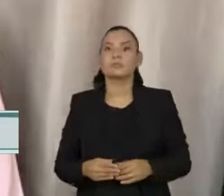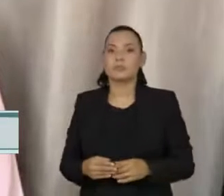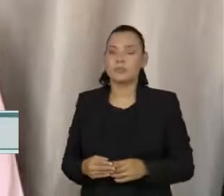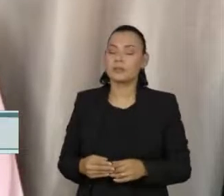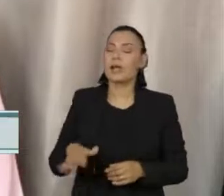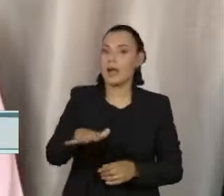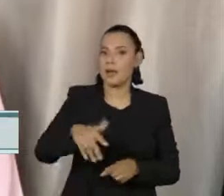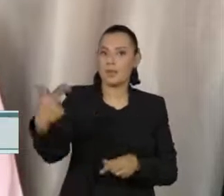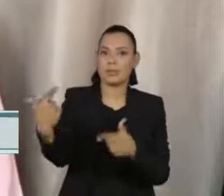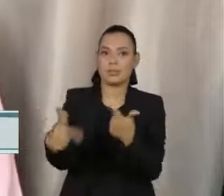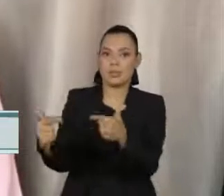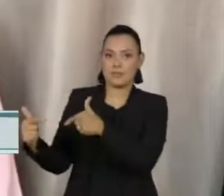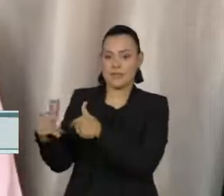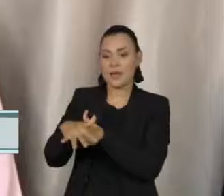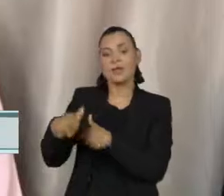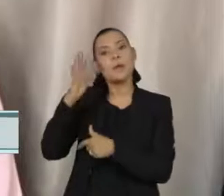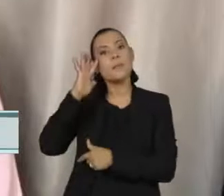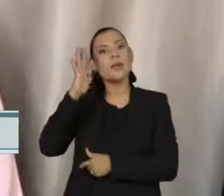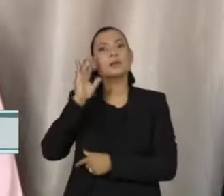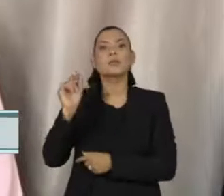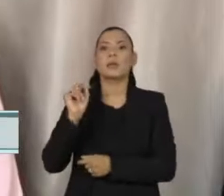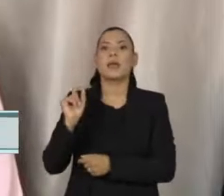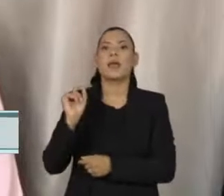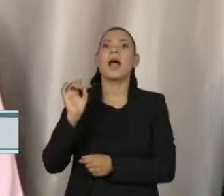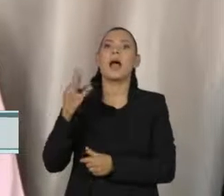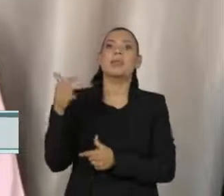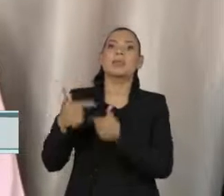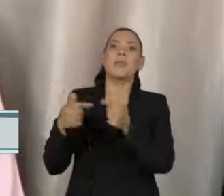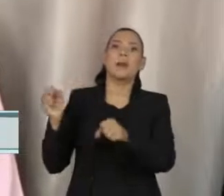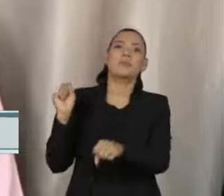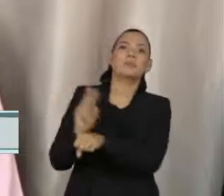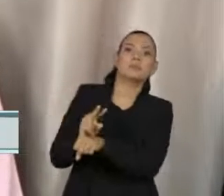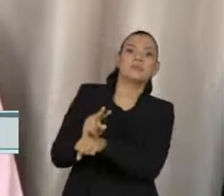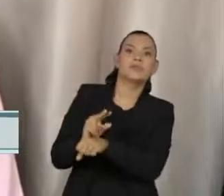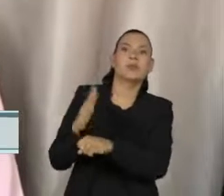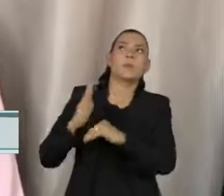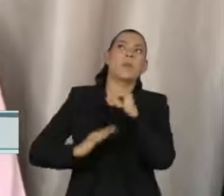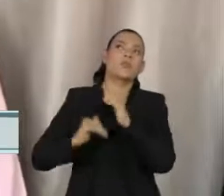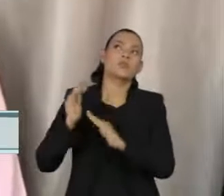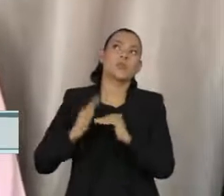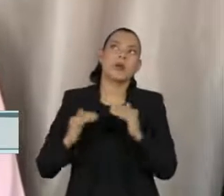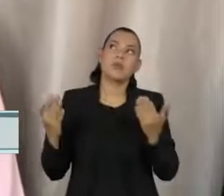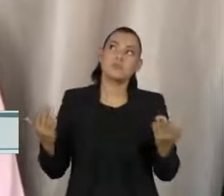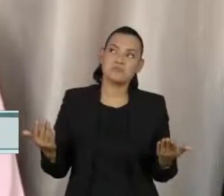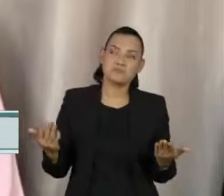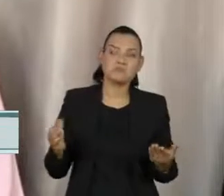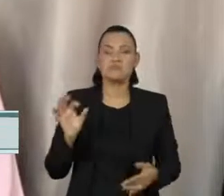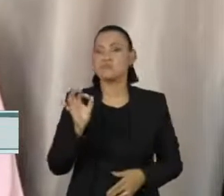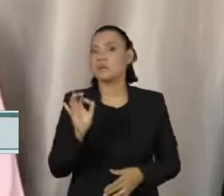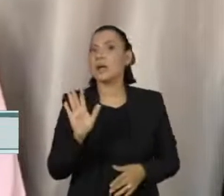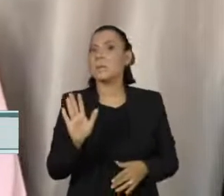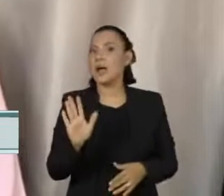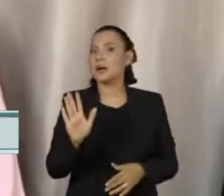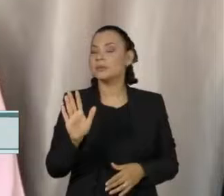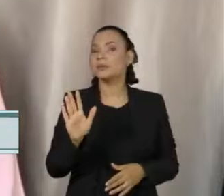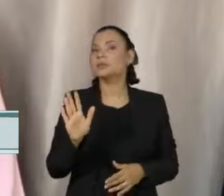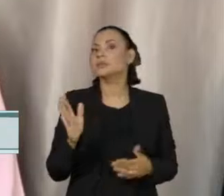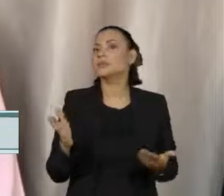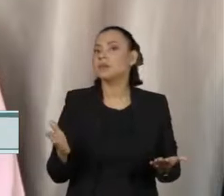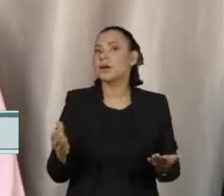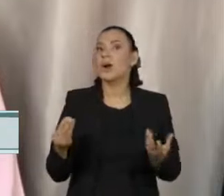mercado de trabalho, a gente logo pensa no acesso ao trabalho, à vaga profissional, né? Mas essa questão precede